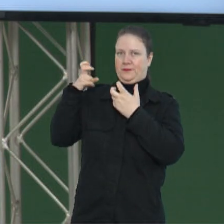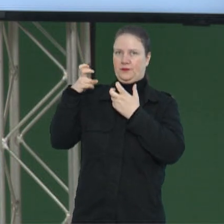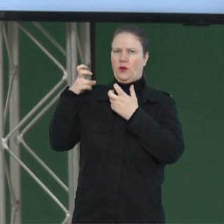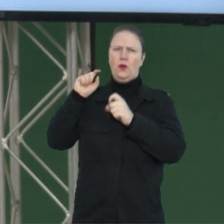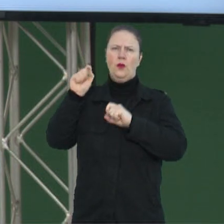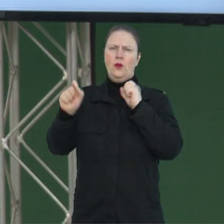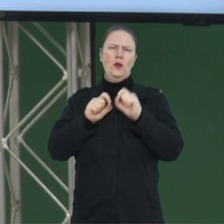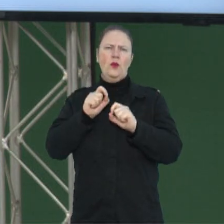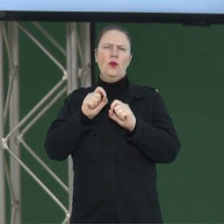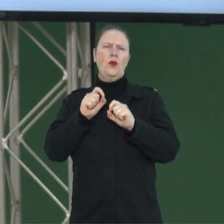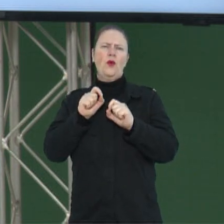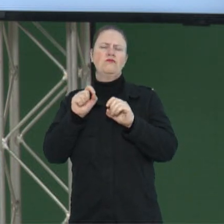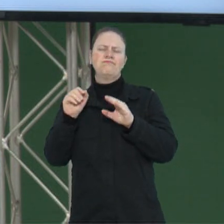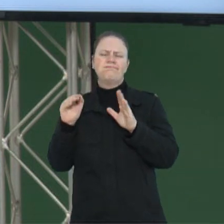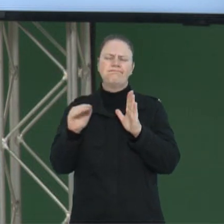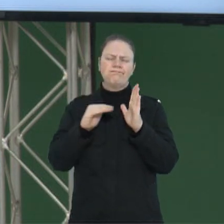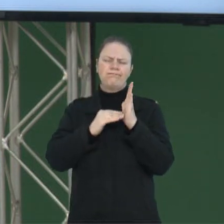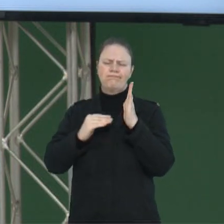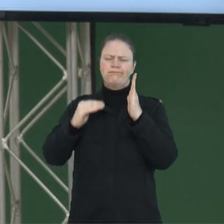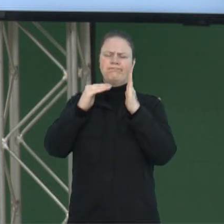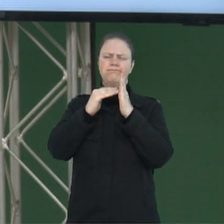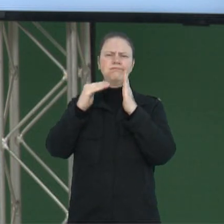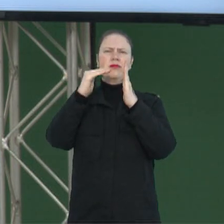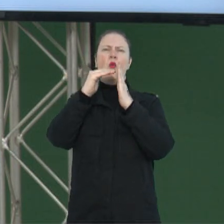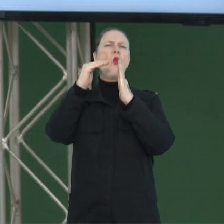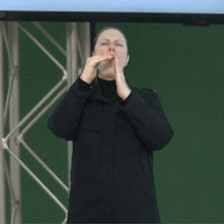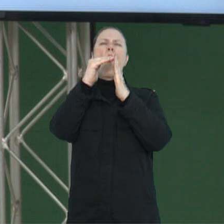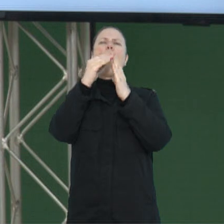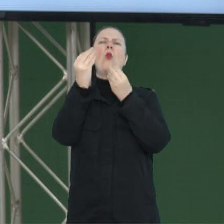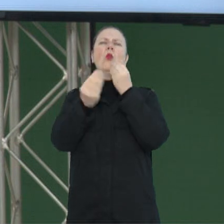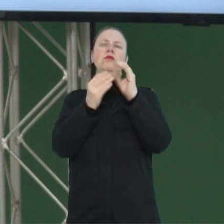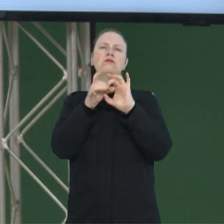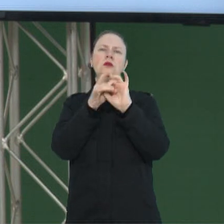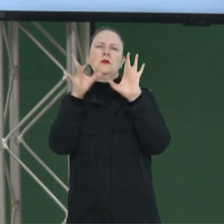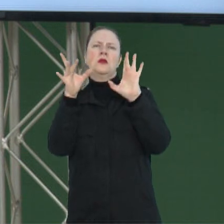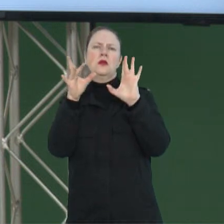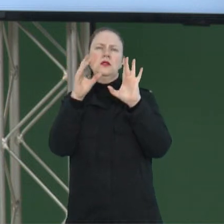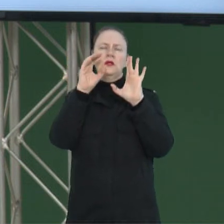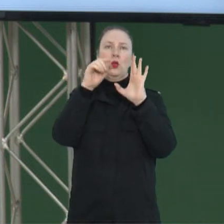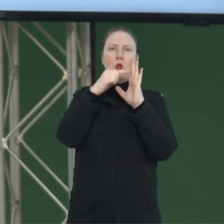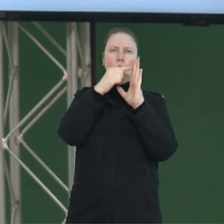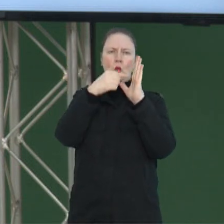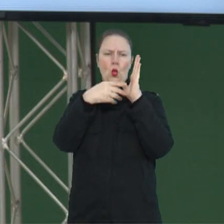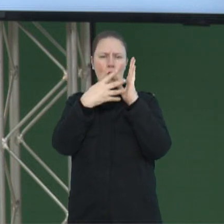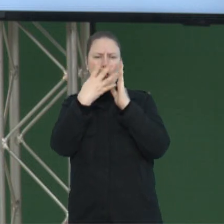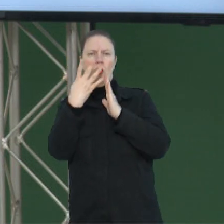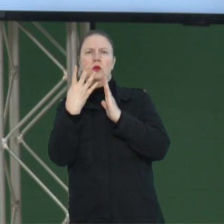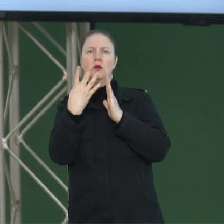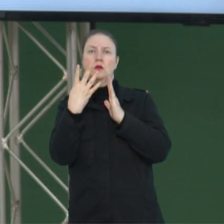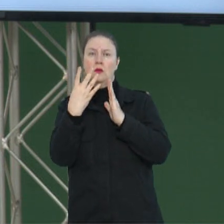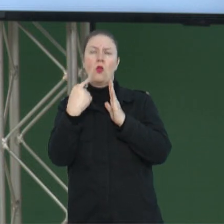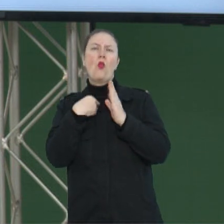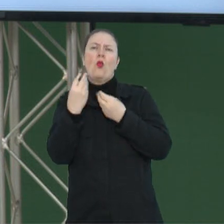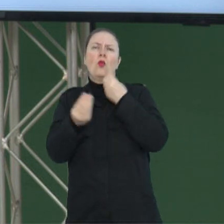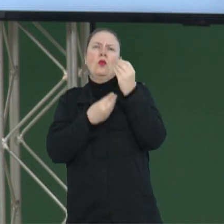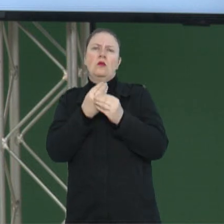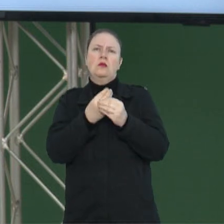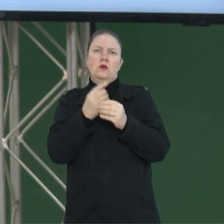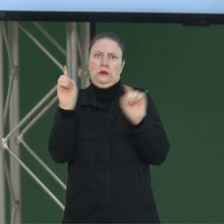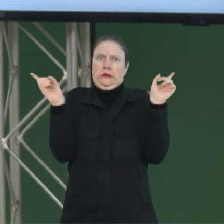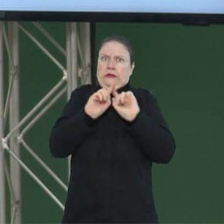a liberdade estaria em dizer não para Santo Agostinho, né, a liberdade estaria relacionada ao não na medida em que se não fosse para